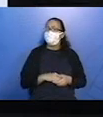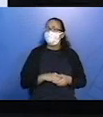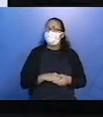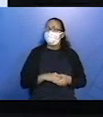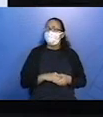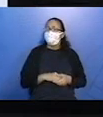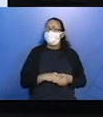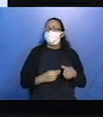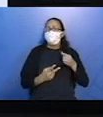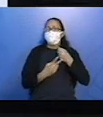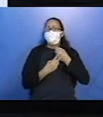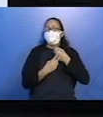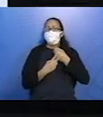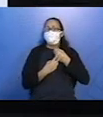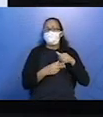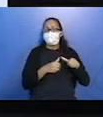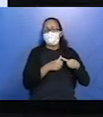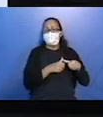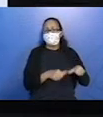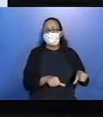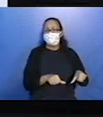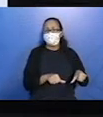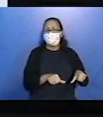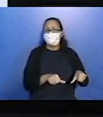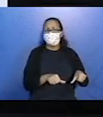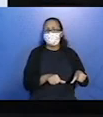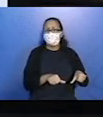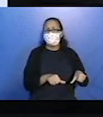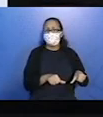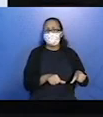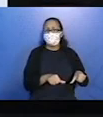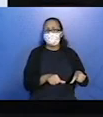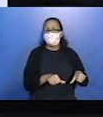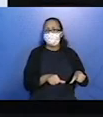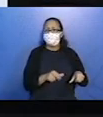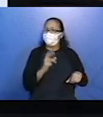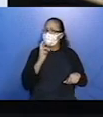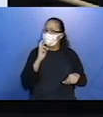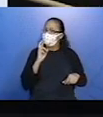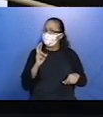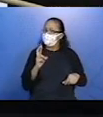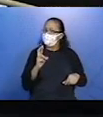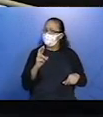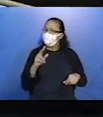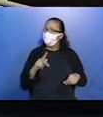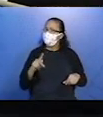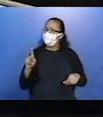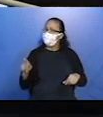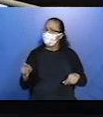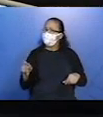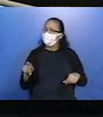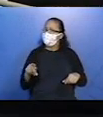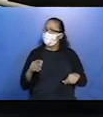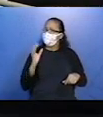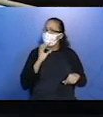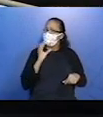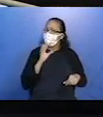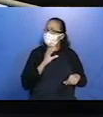Eles, o verbo ficar. Consegue responder para mim esses aqui rapidinho?